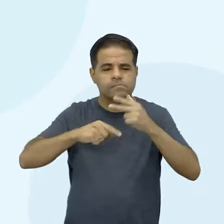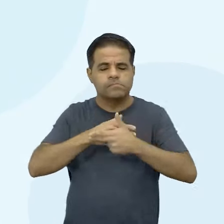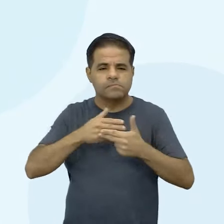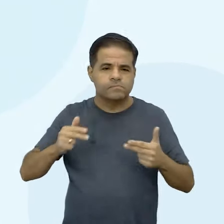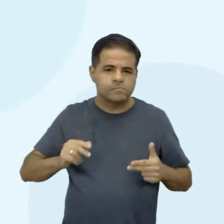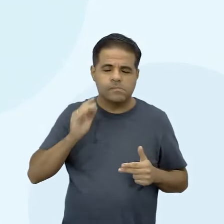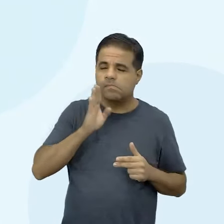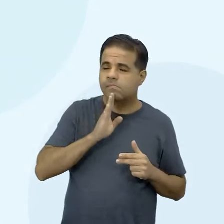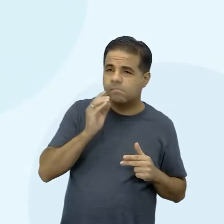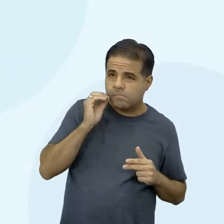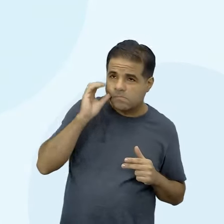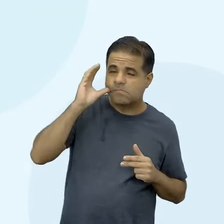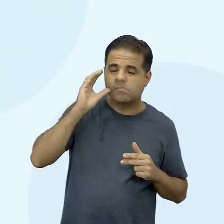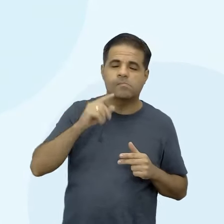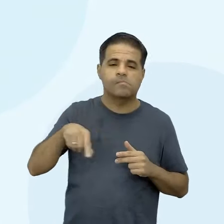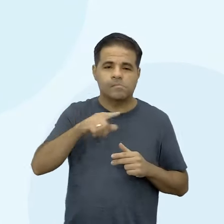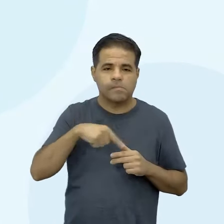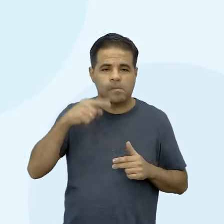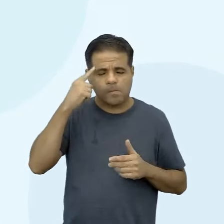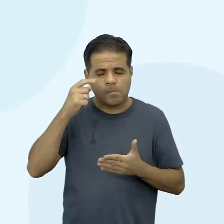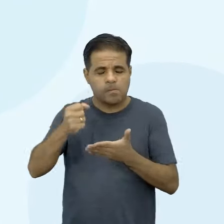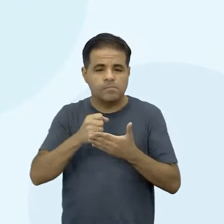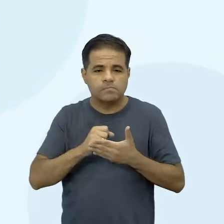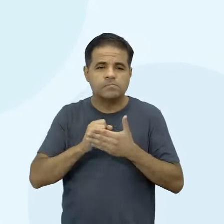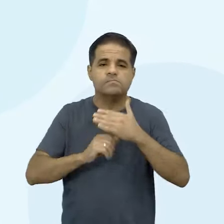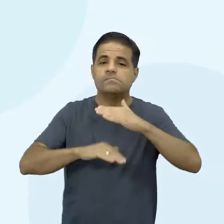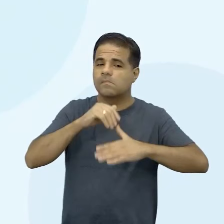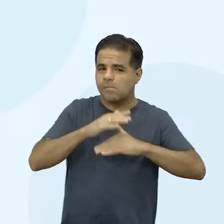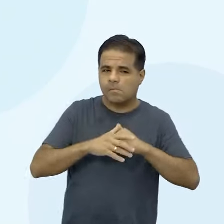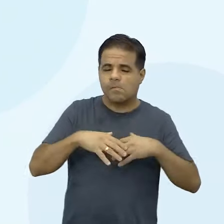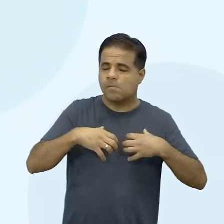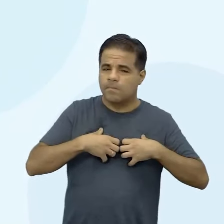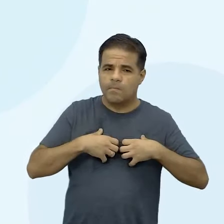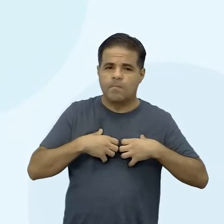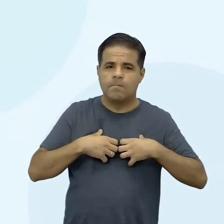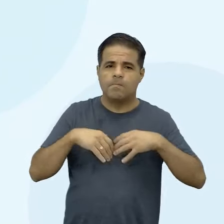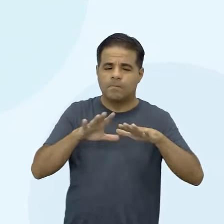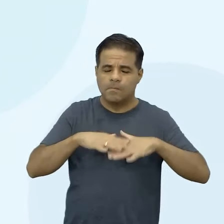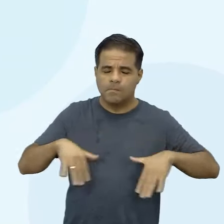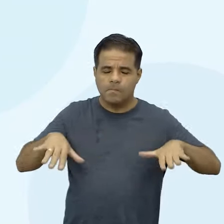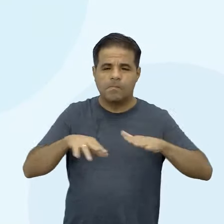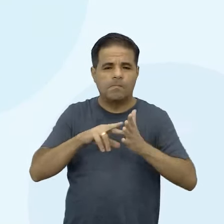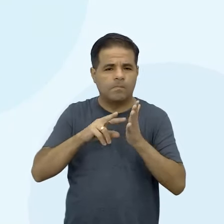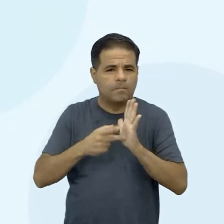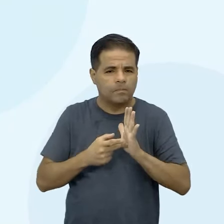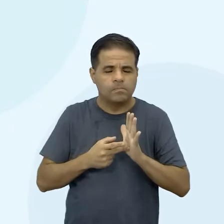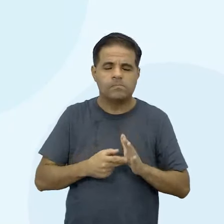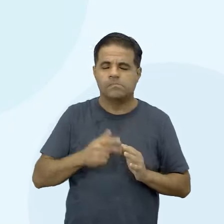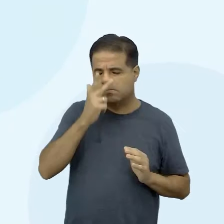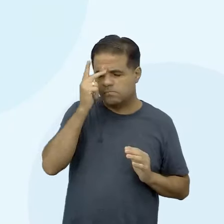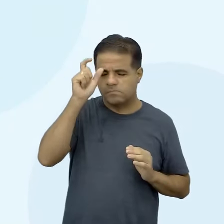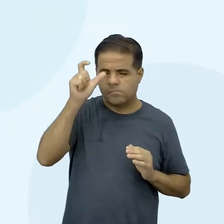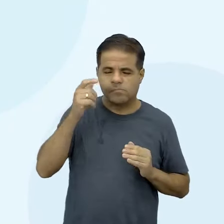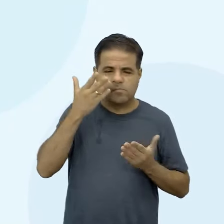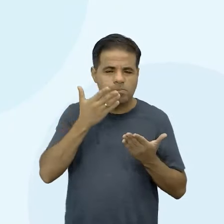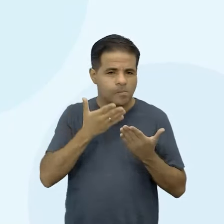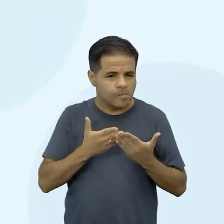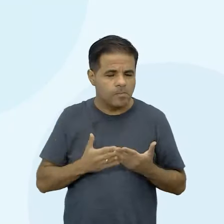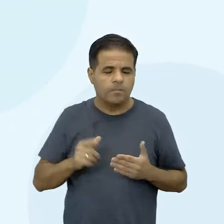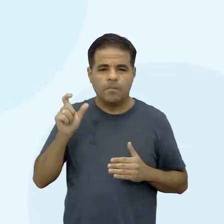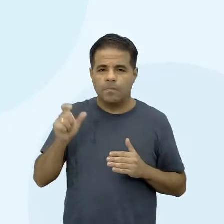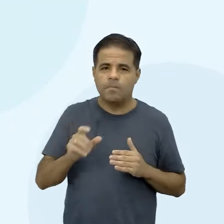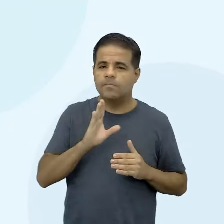conhecimento, mas a ideia é trazer esse objeto de conhecimento de modo que seja significativo para o estudante, que